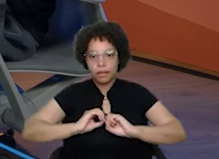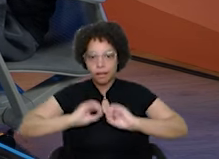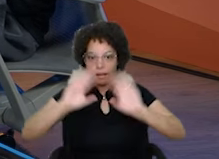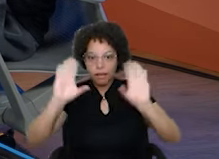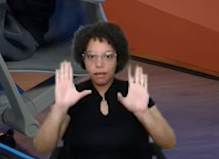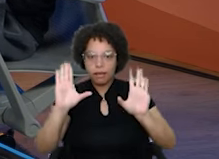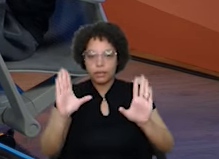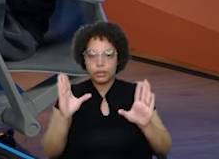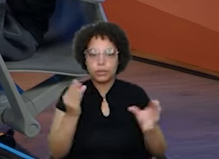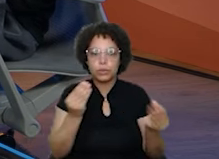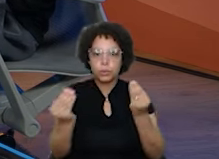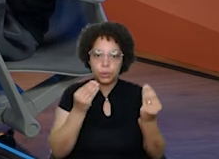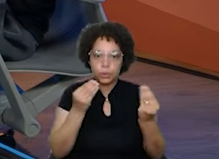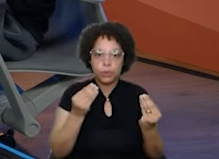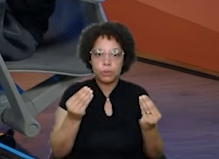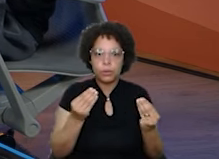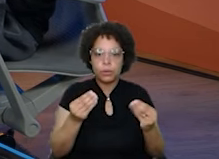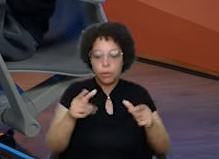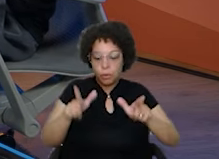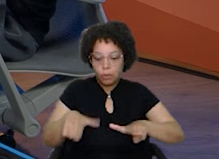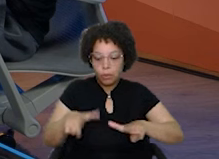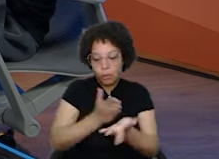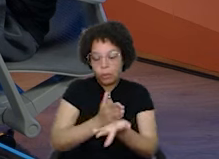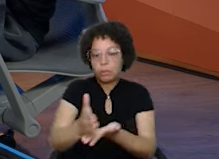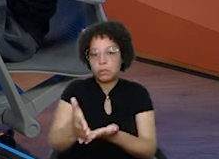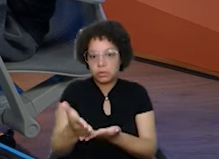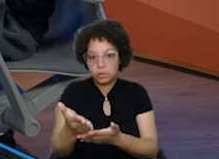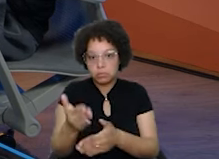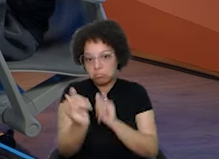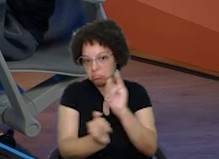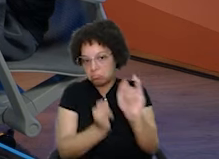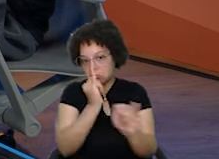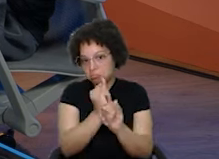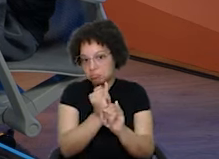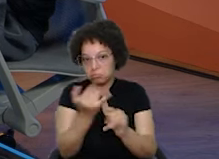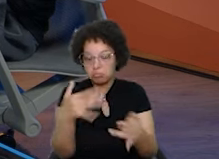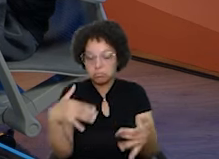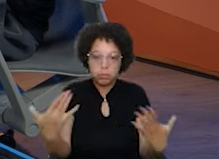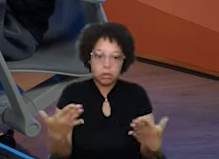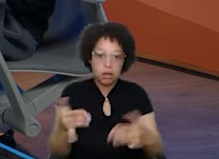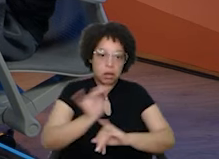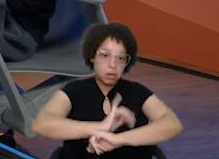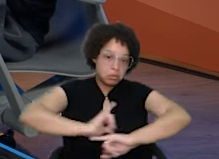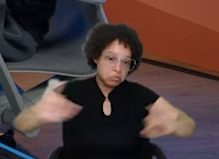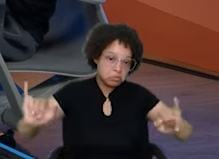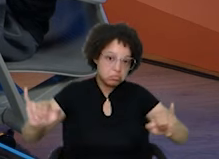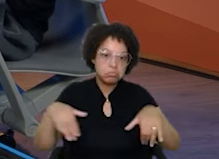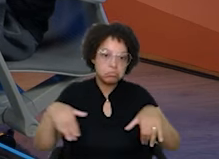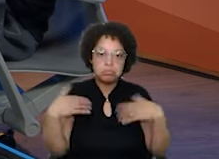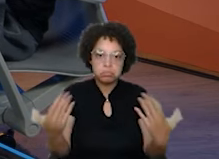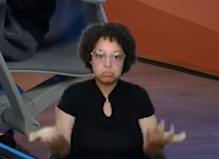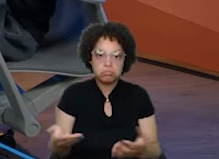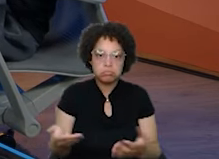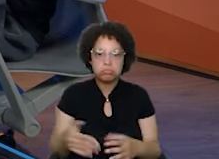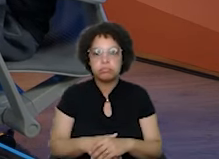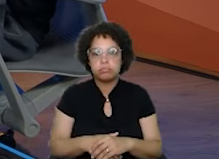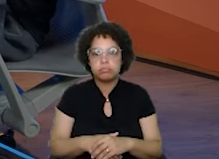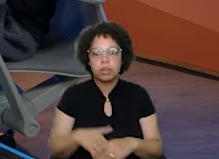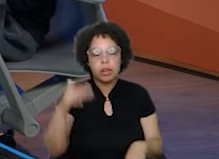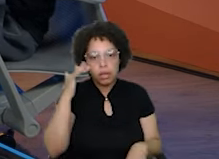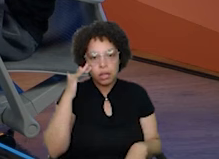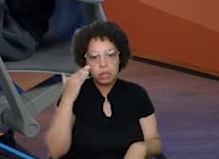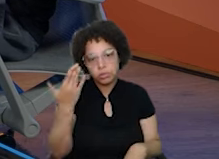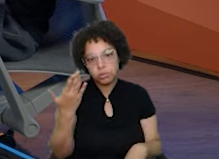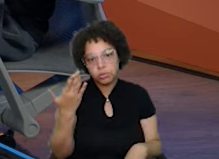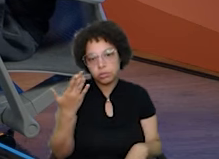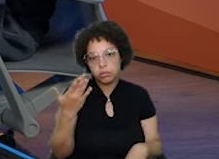onde ir será que é começar através de um site institucional é numa rede é num anúncio enfim aí eu acho que fic é